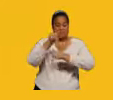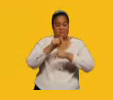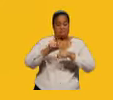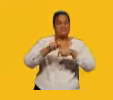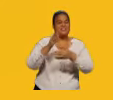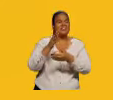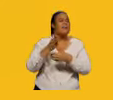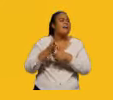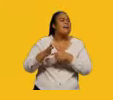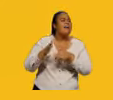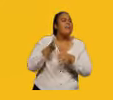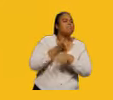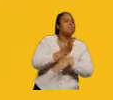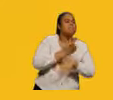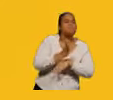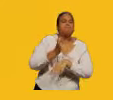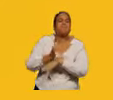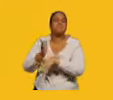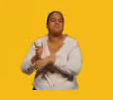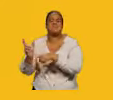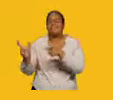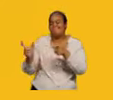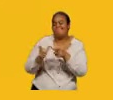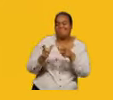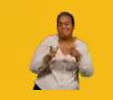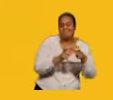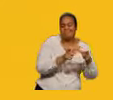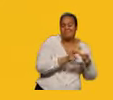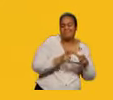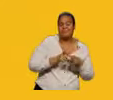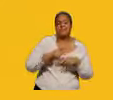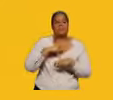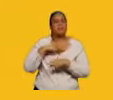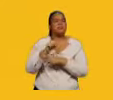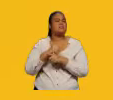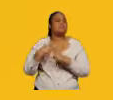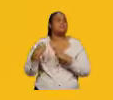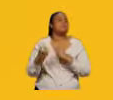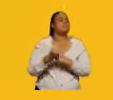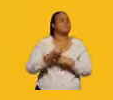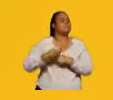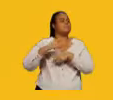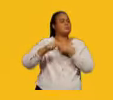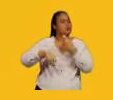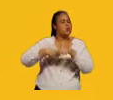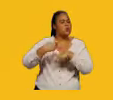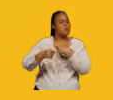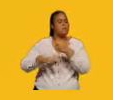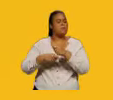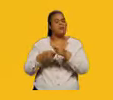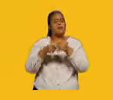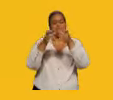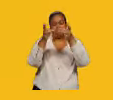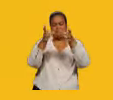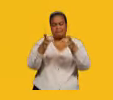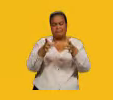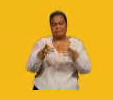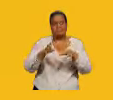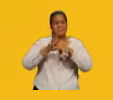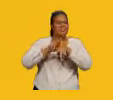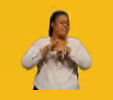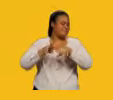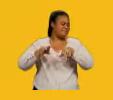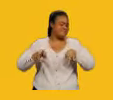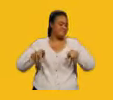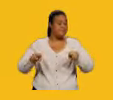distribuída existem fatores que são naturais que são econômicos que são políticos e que são físicos que interferem nessa